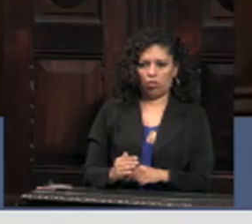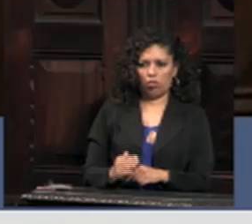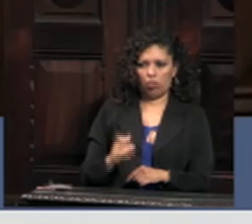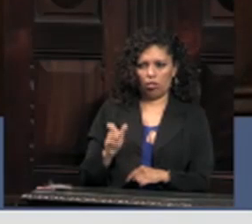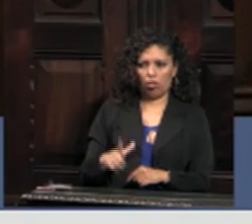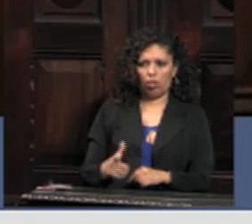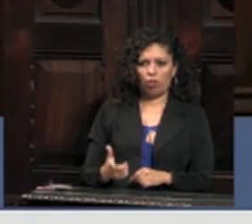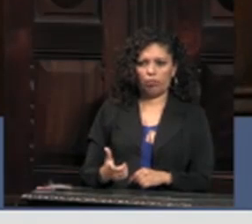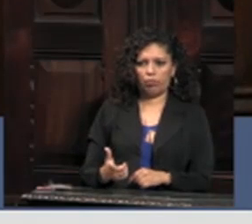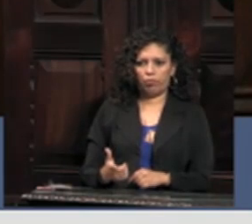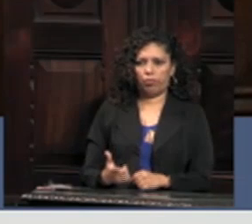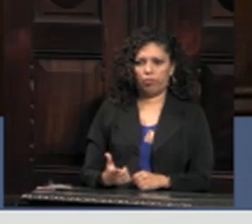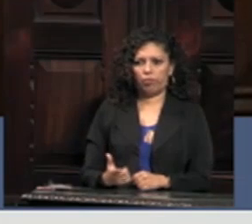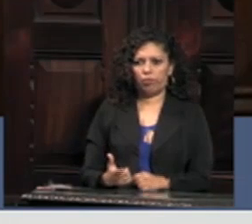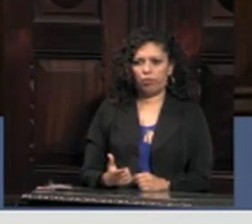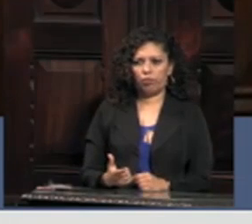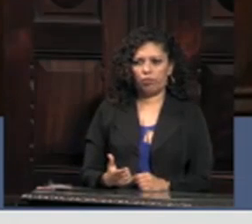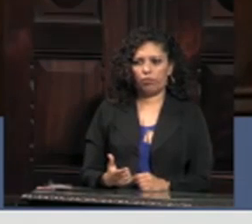públicos.